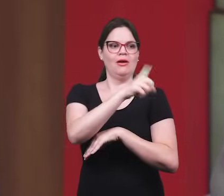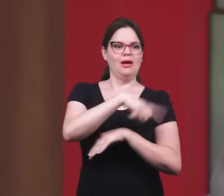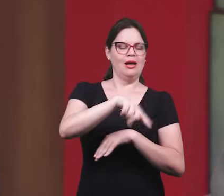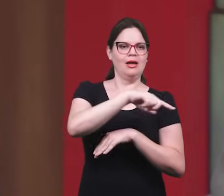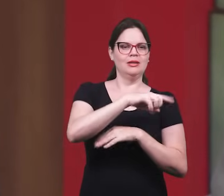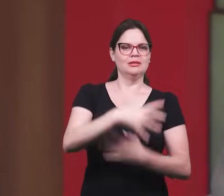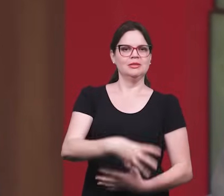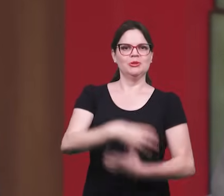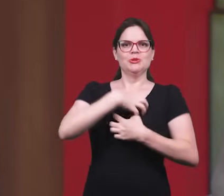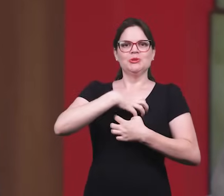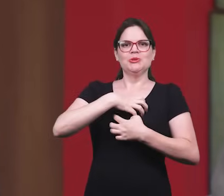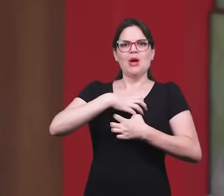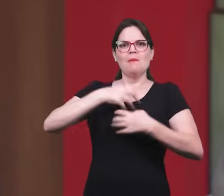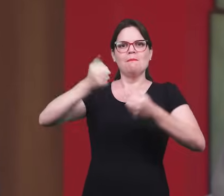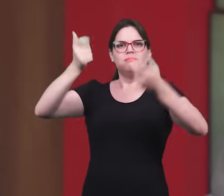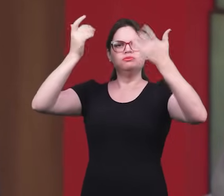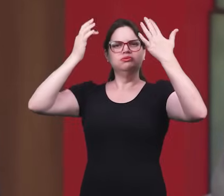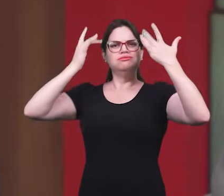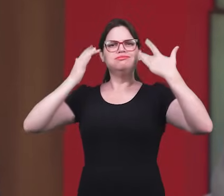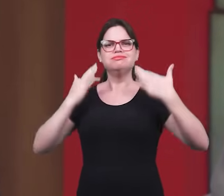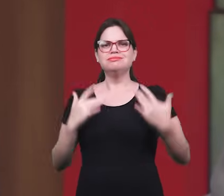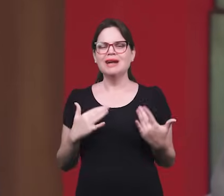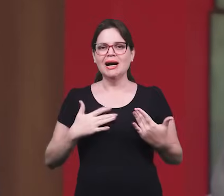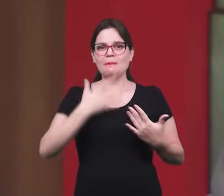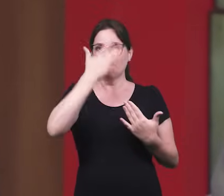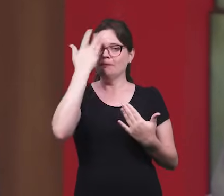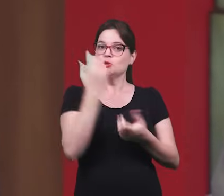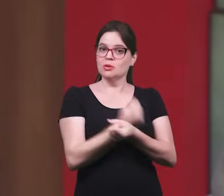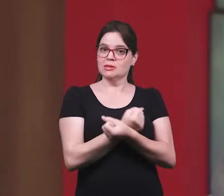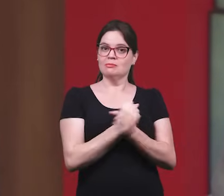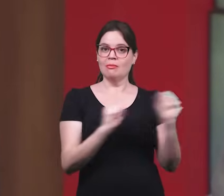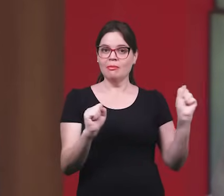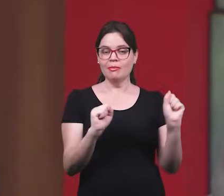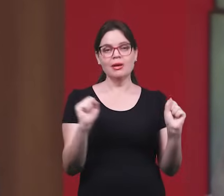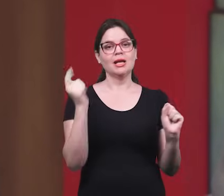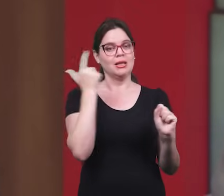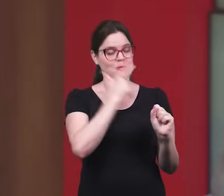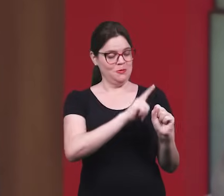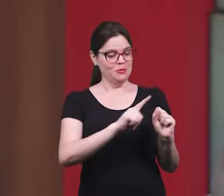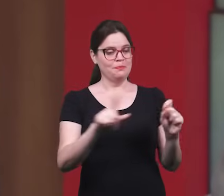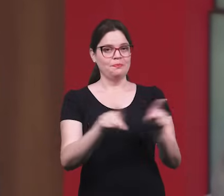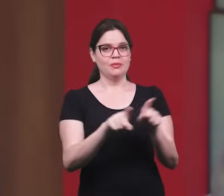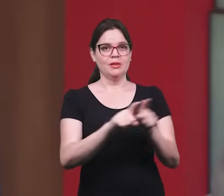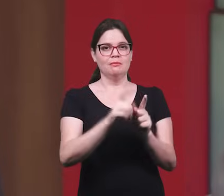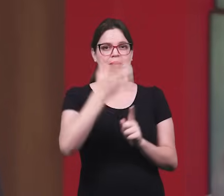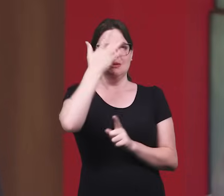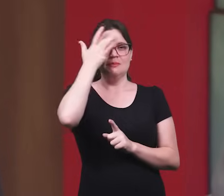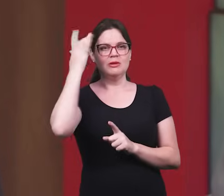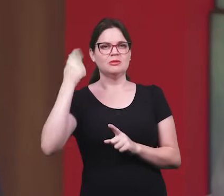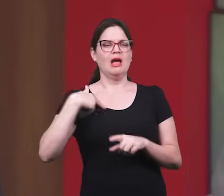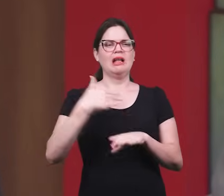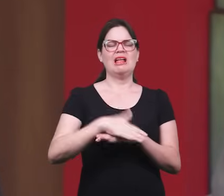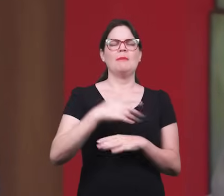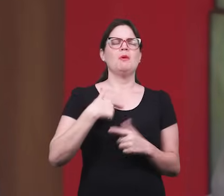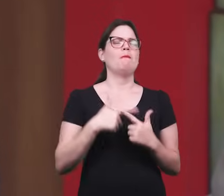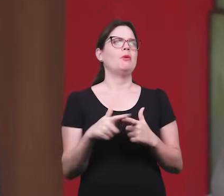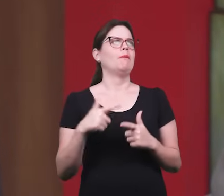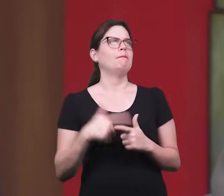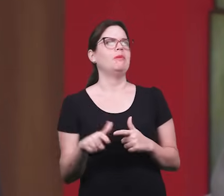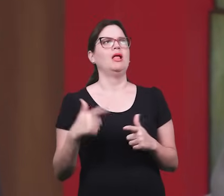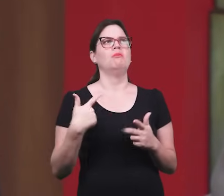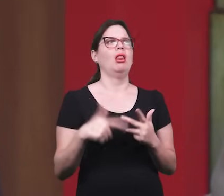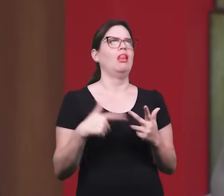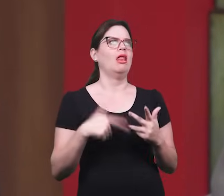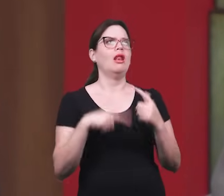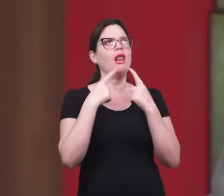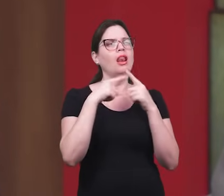bênçãos na vida da igreja pessoas são Libertas ali com aquela glorificação alguém que chega ali entrando Ah meu problema sai dali